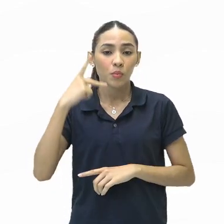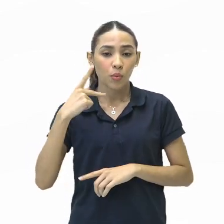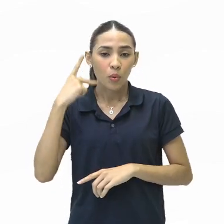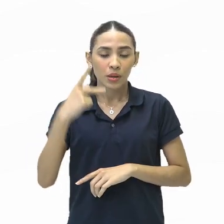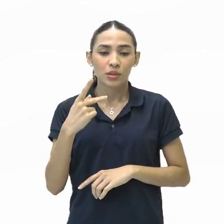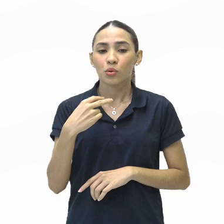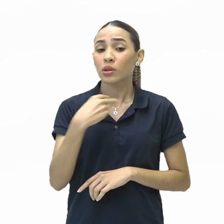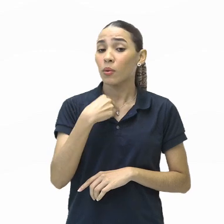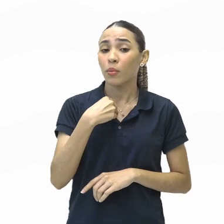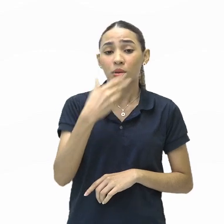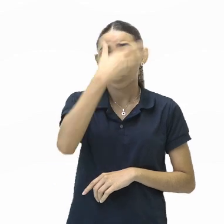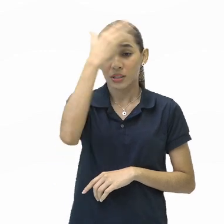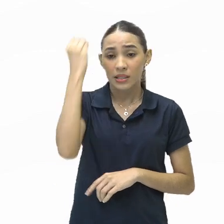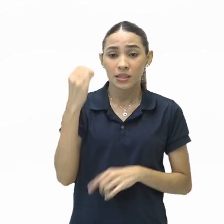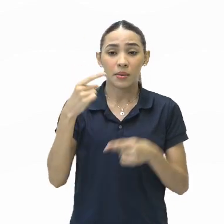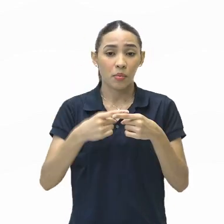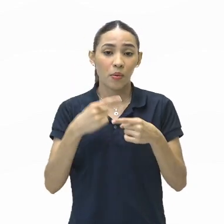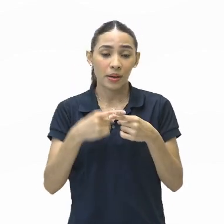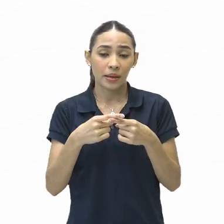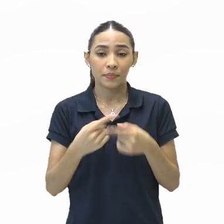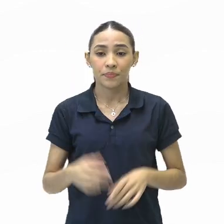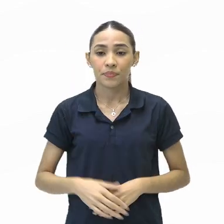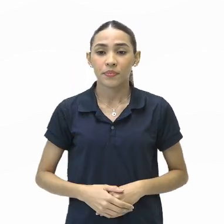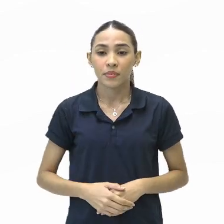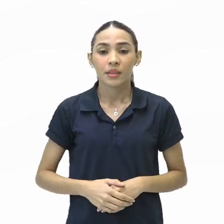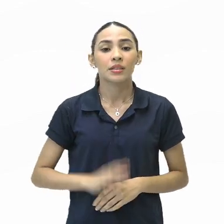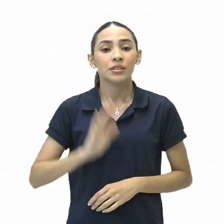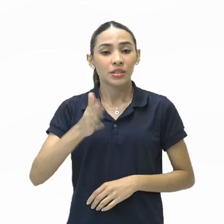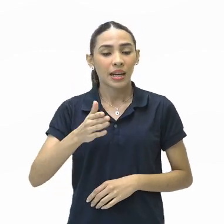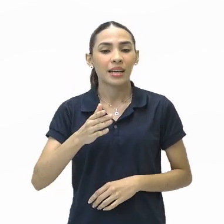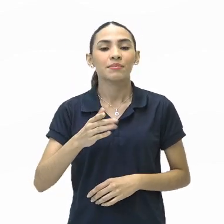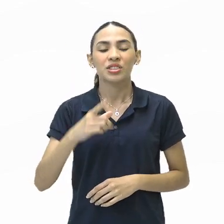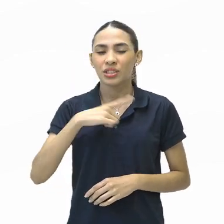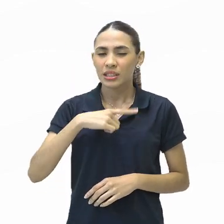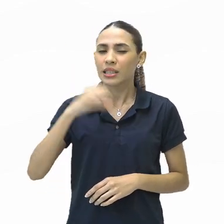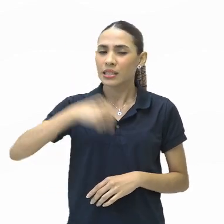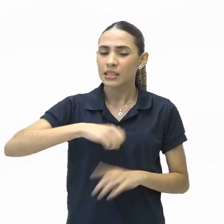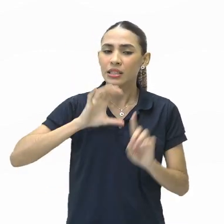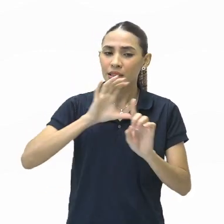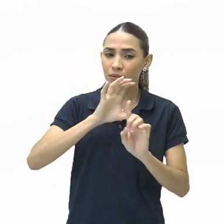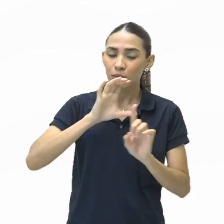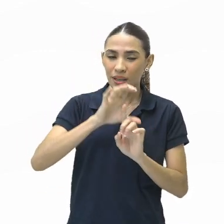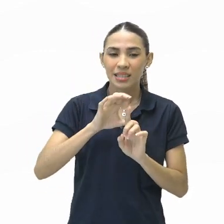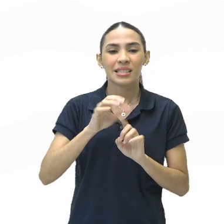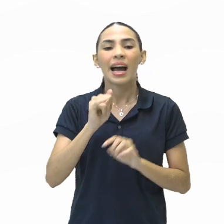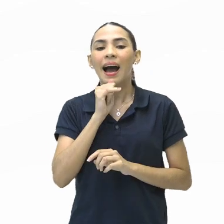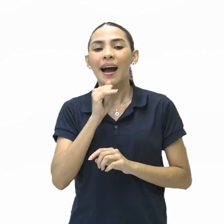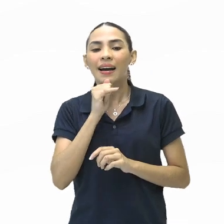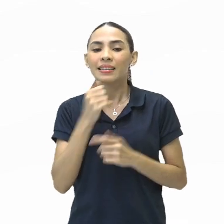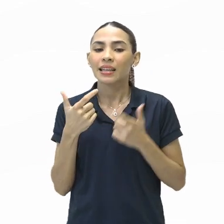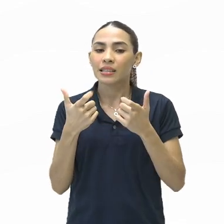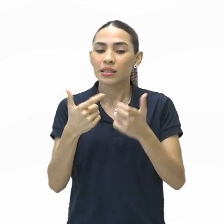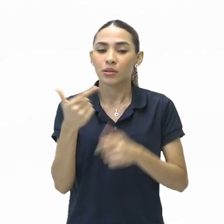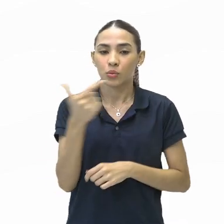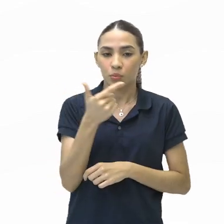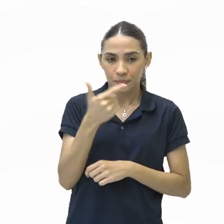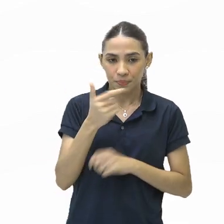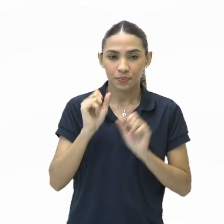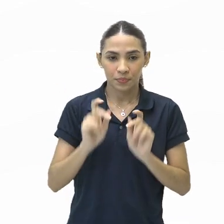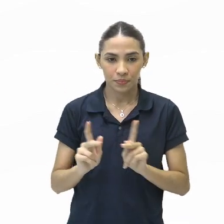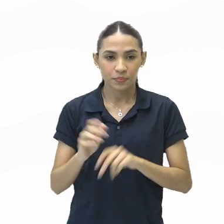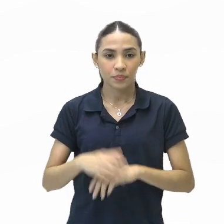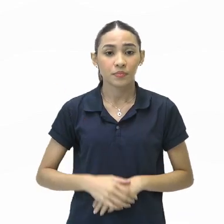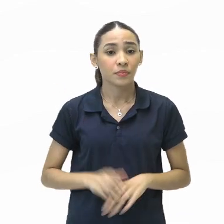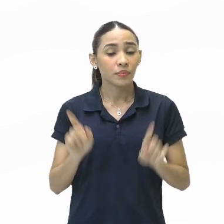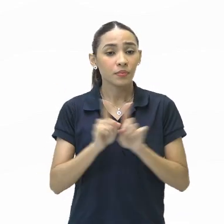não pode esquecer, porque, querendo ou não, ainda tinha os resquícios ali da Segunda Guerra, tá? Então, foca um pouquinho ali também.